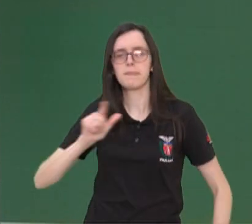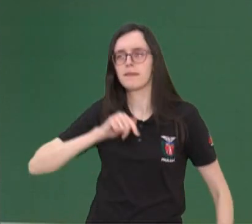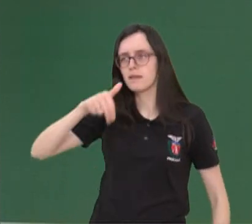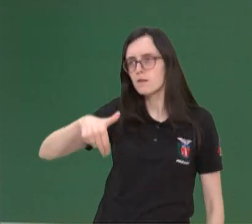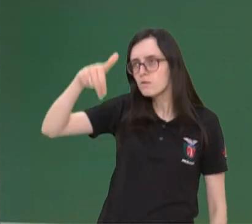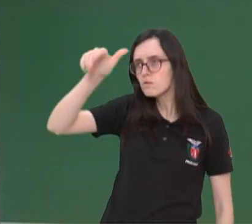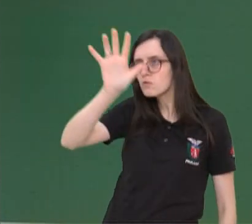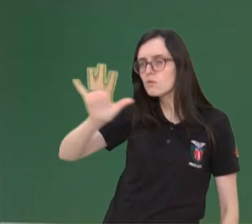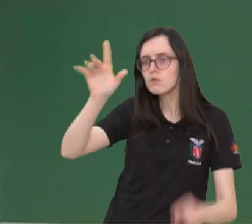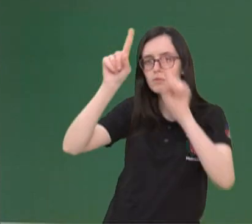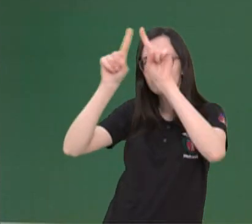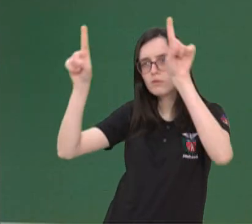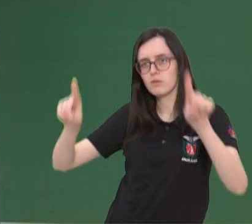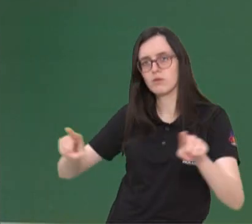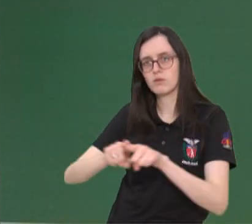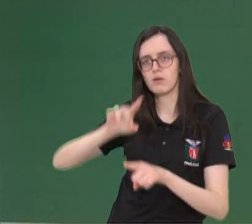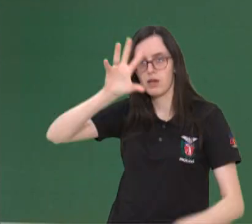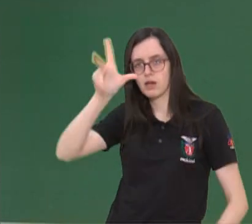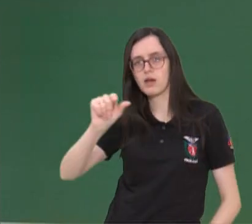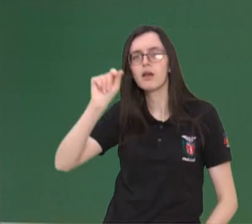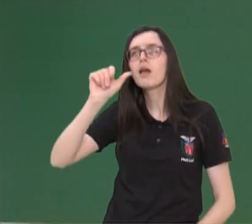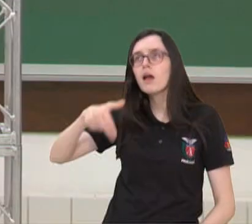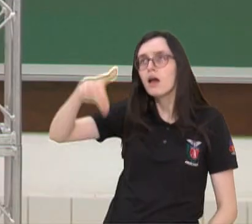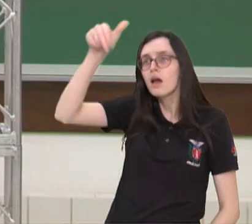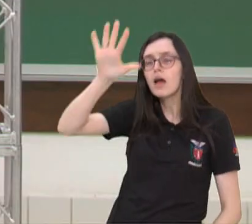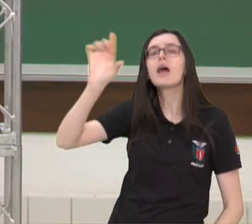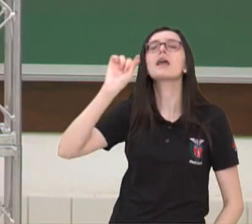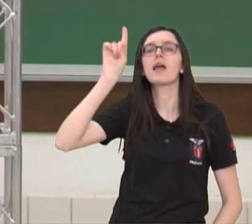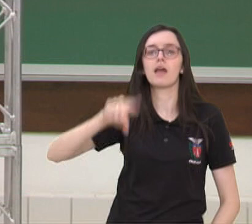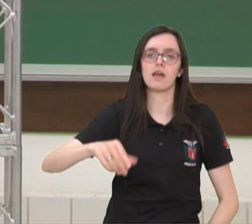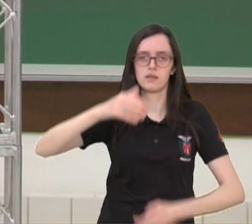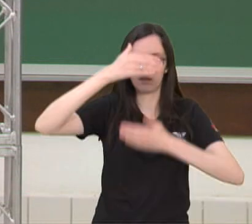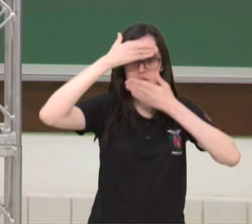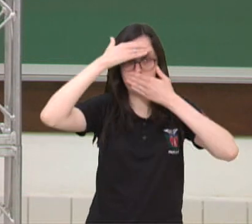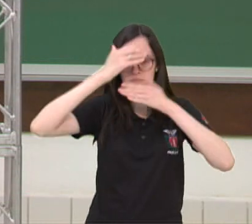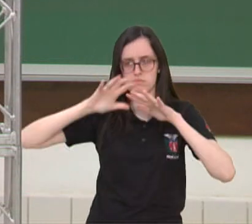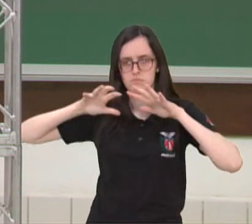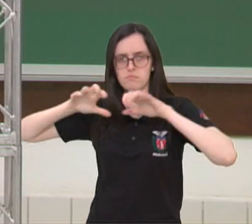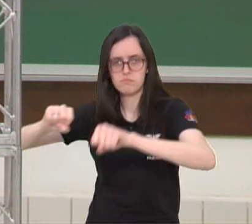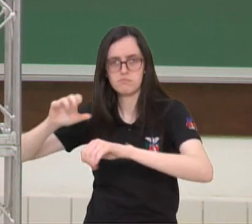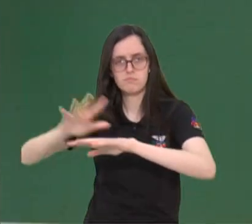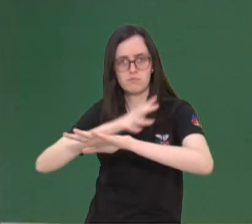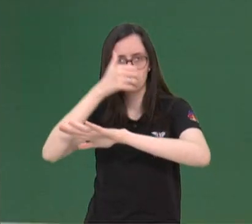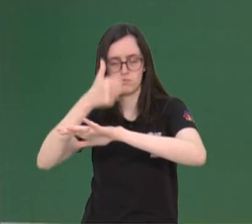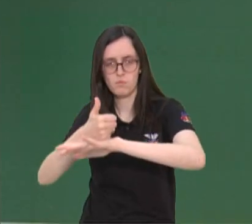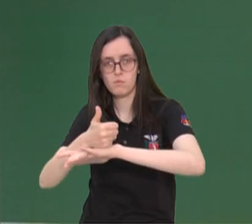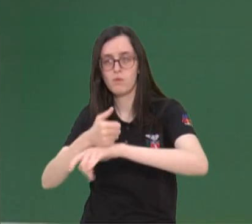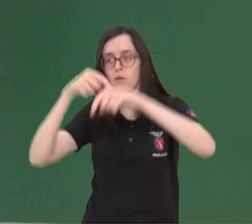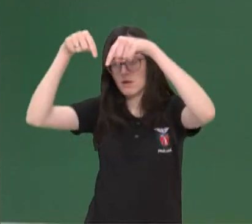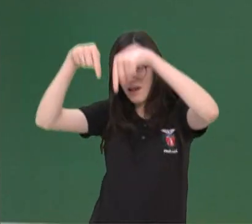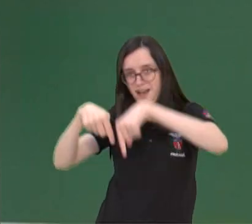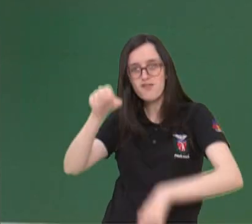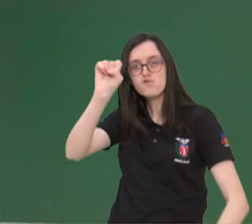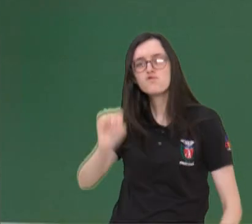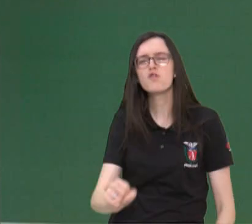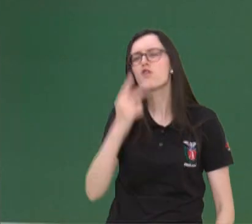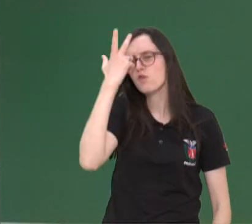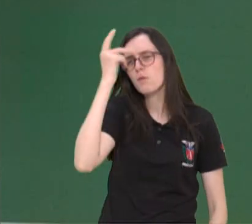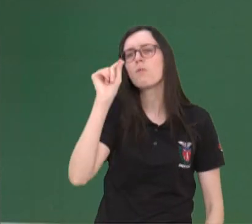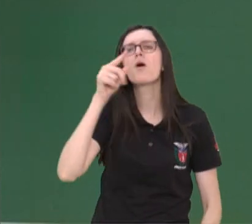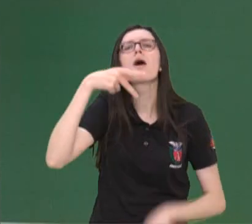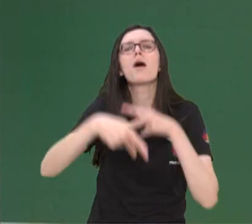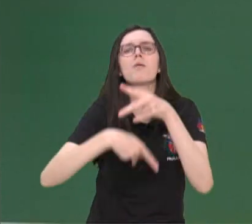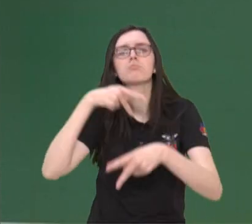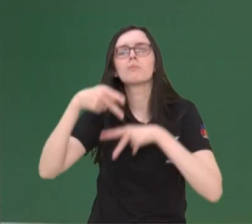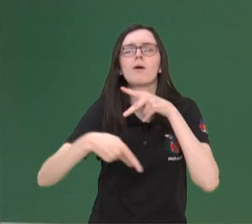do continente africano foi colonizada pelos povos árabes, enquanto que a parte sul normalmente eram os